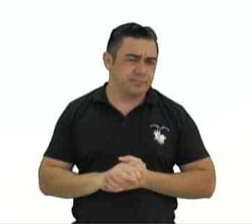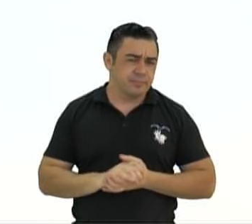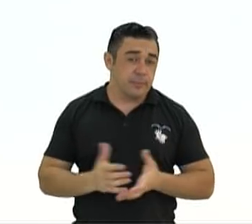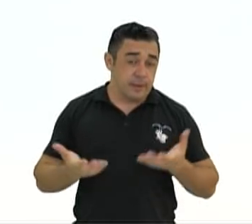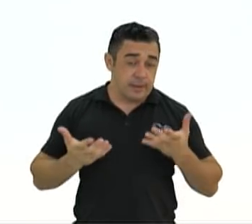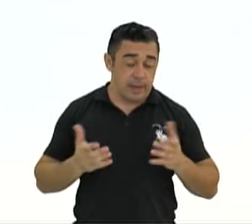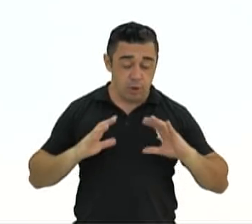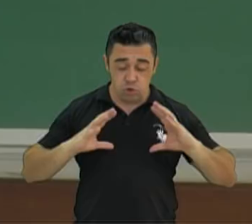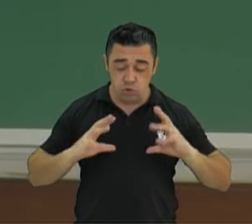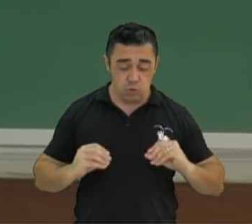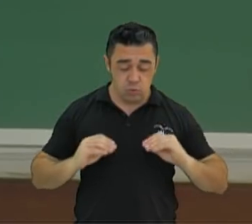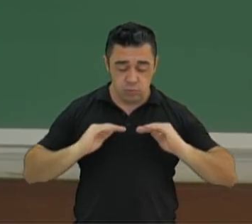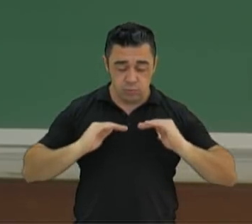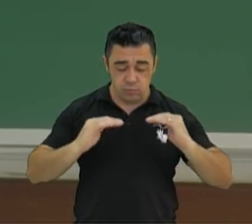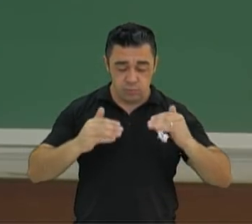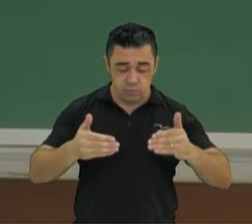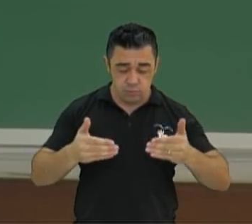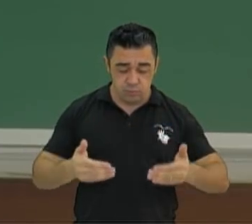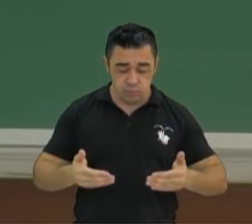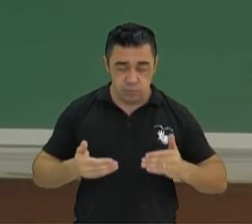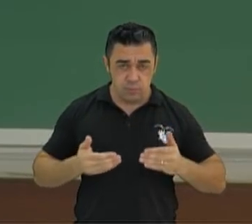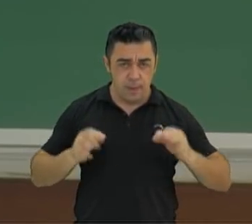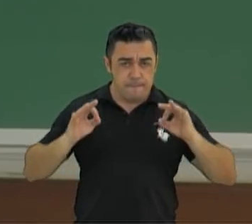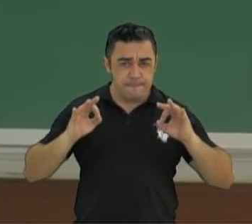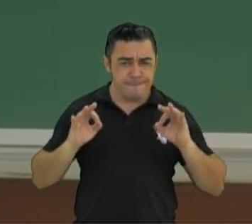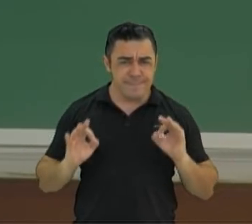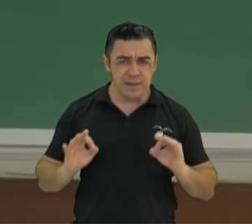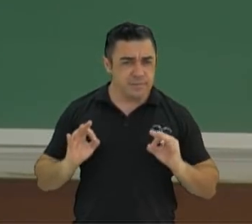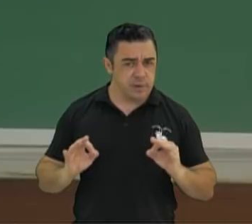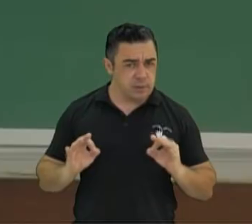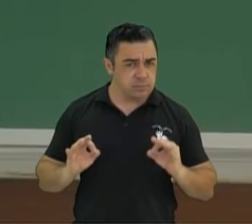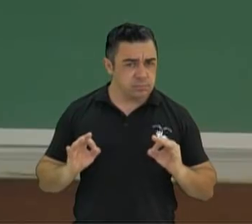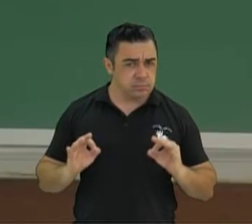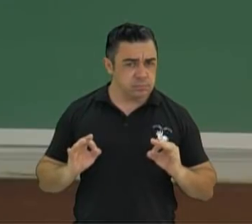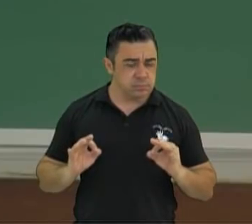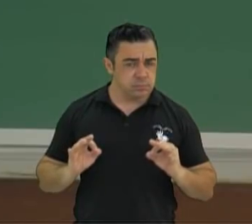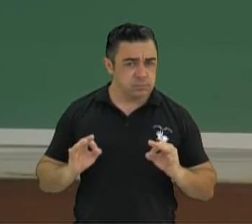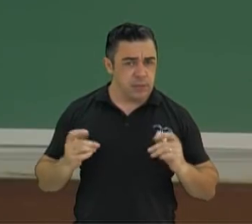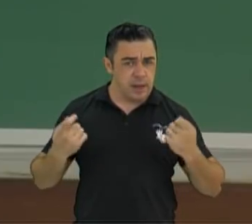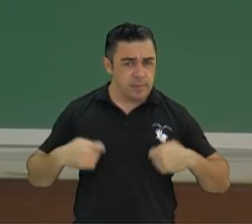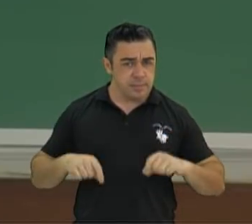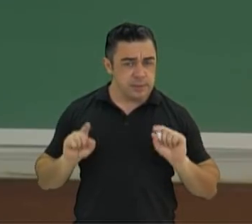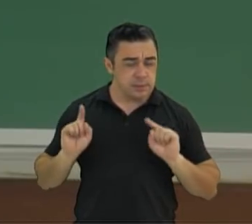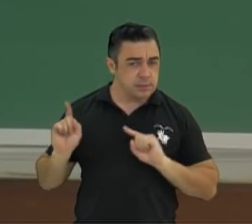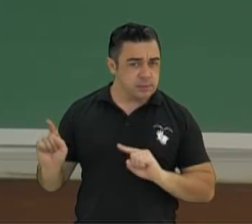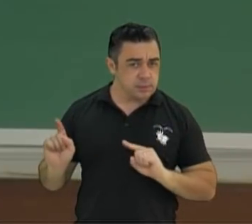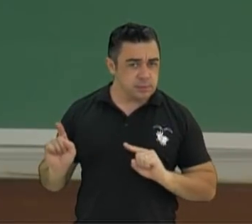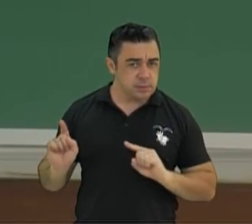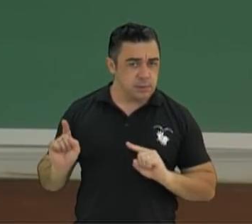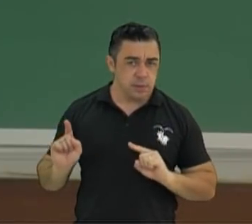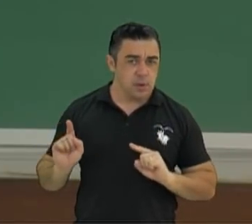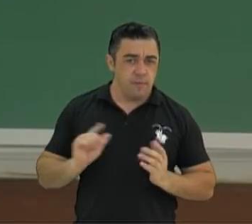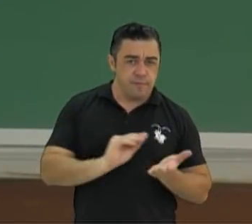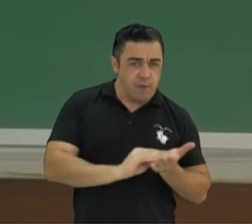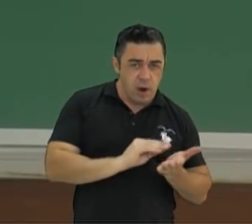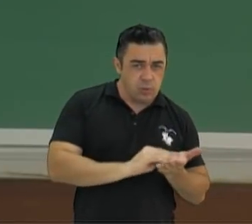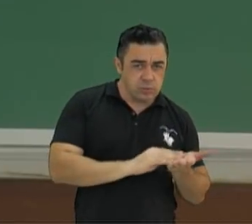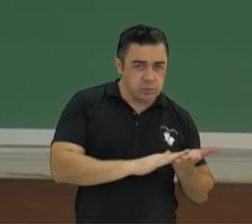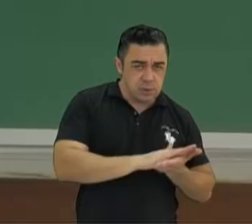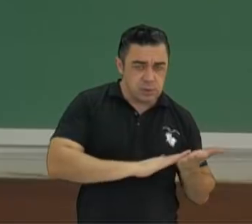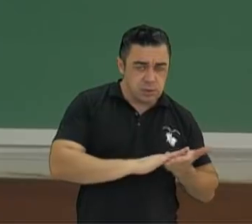quer cobrir com papel exatamente a quantidade que precisa, que não sobre e